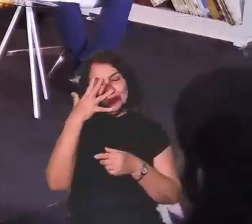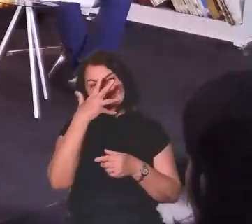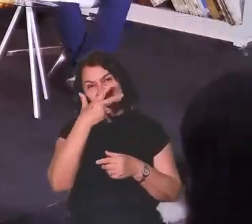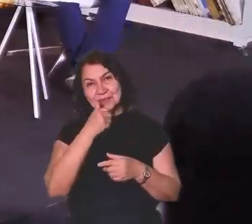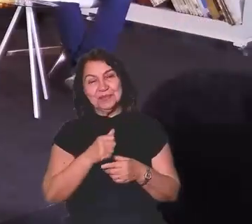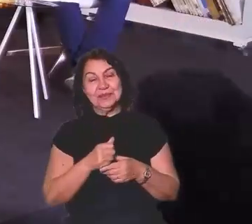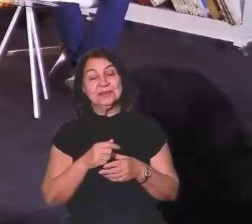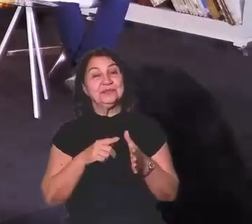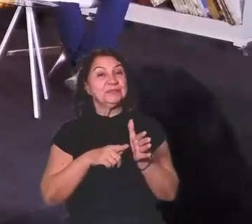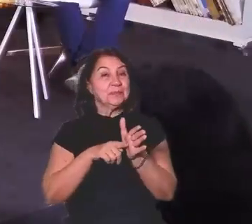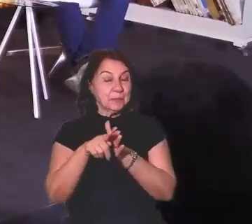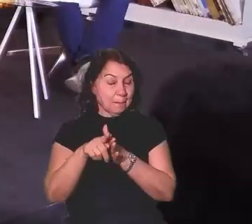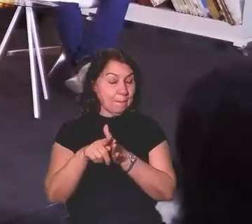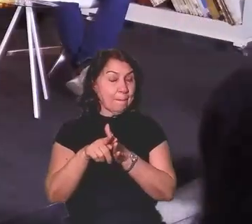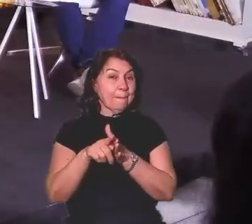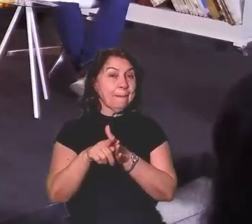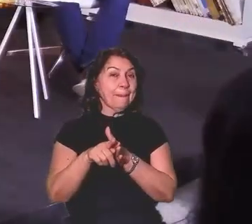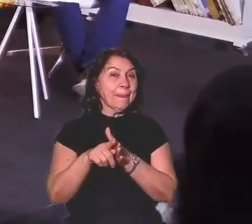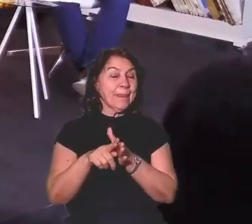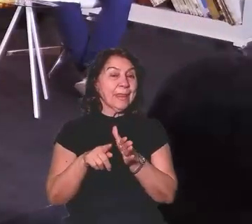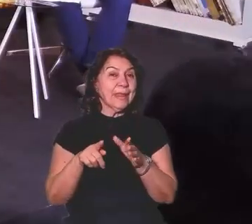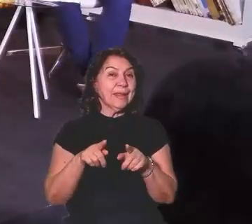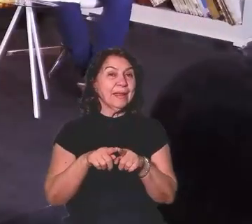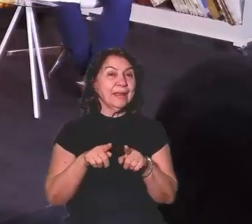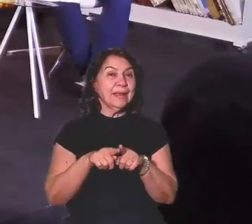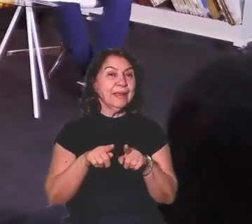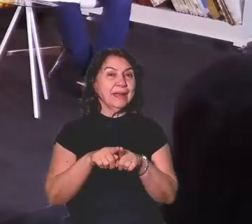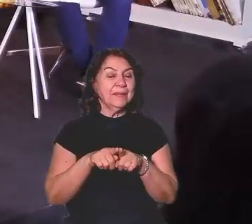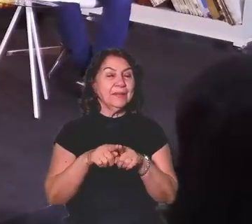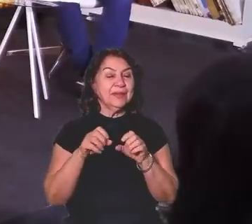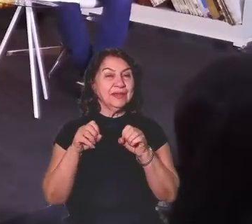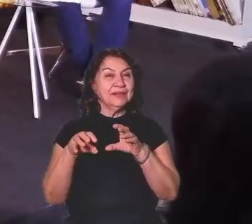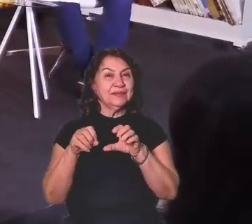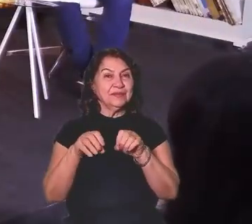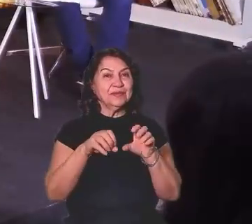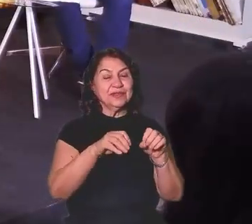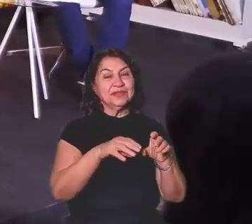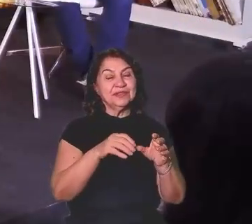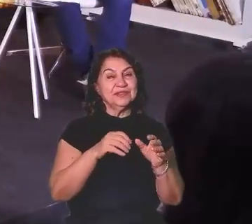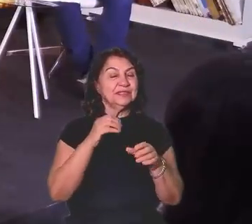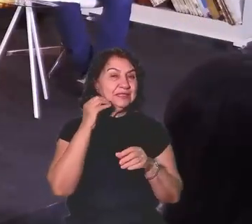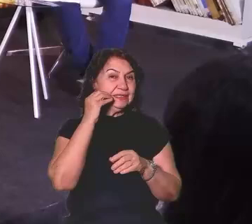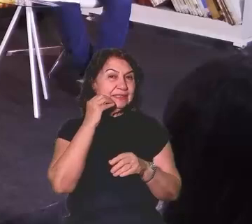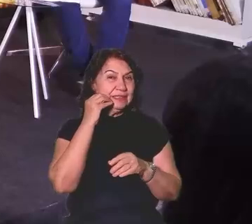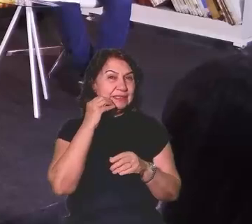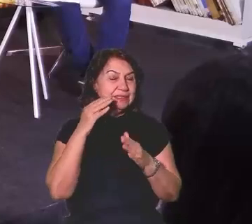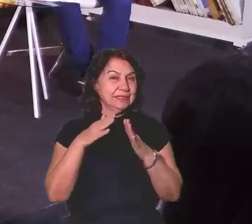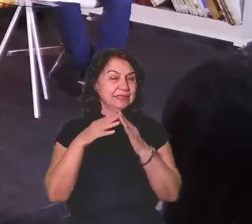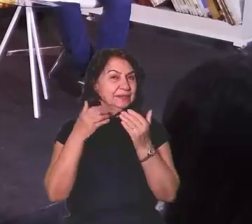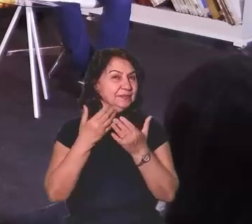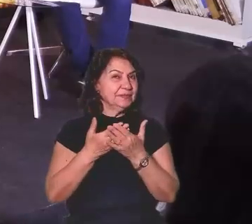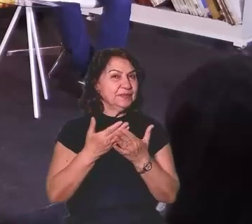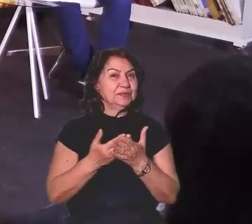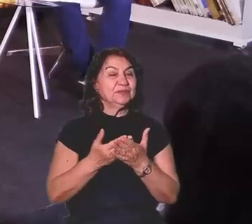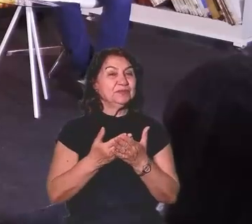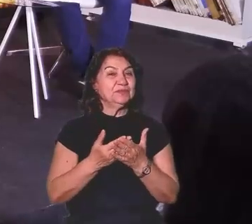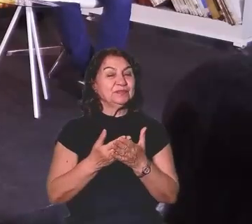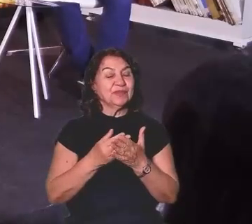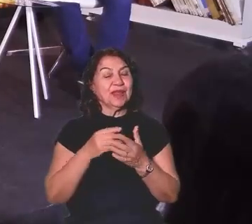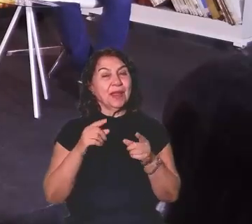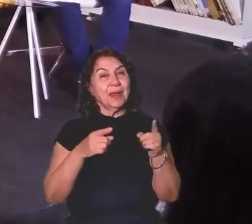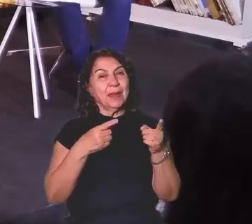Eu te faço a mesma pergunta, e aí eu já ia falar também para vocês falarem de educação, dessa experiência na escola, e se também